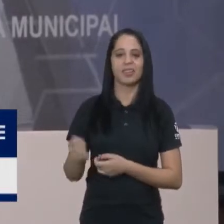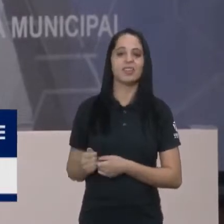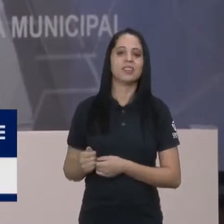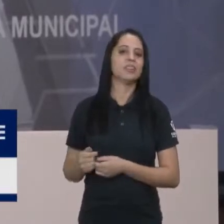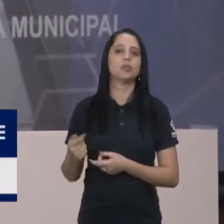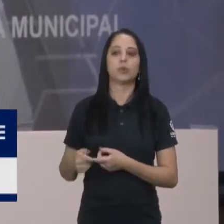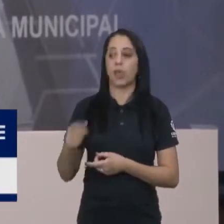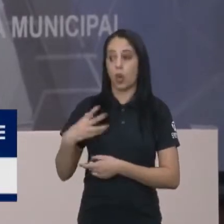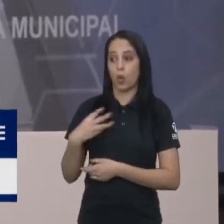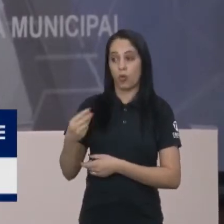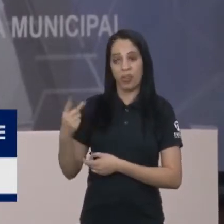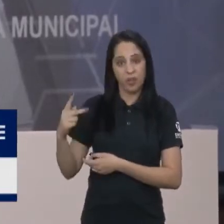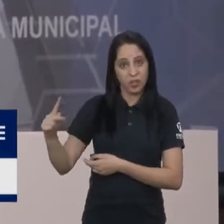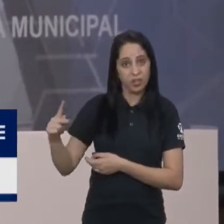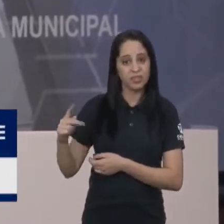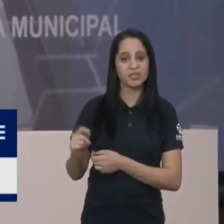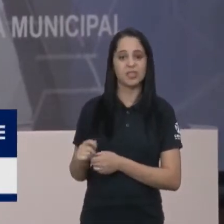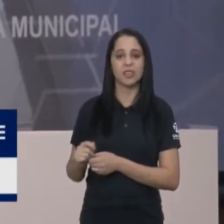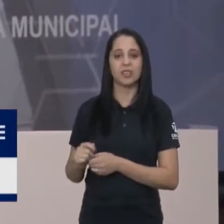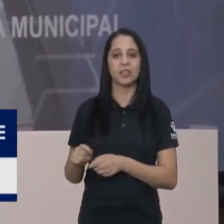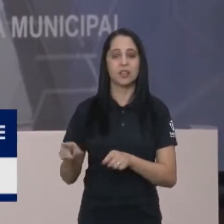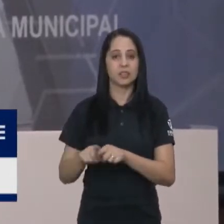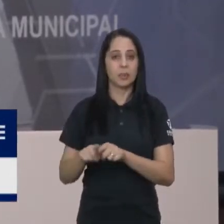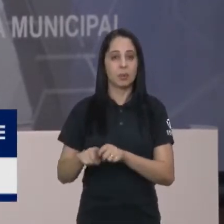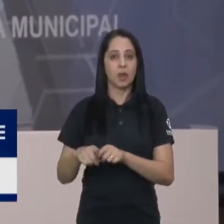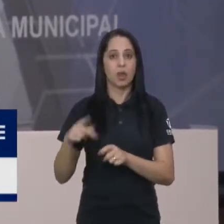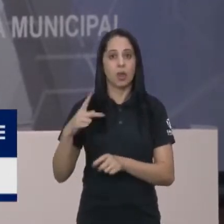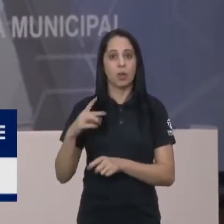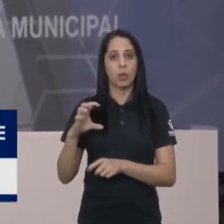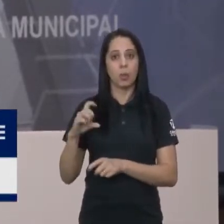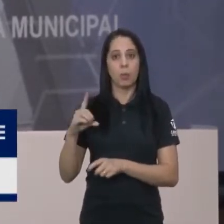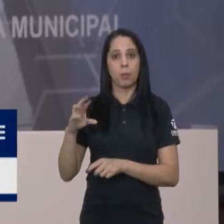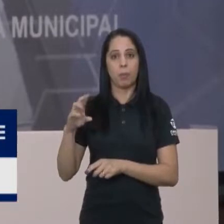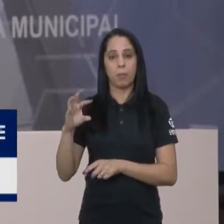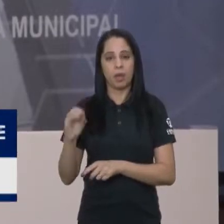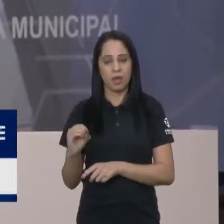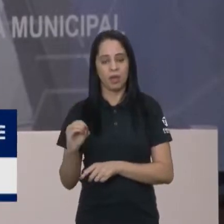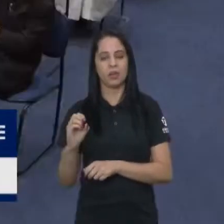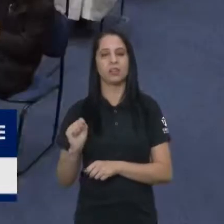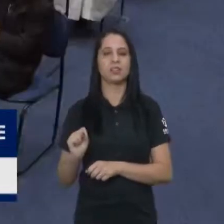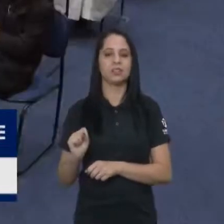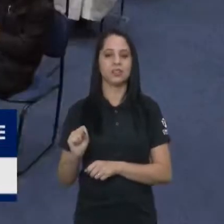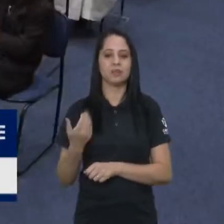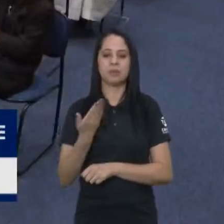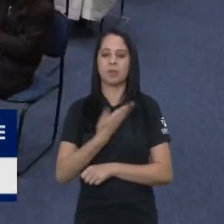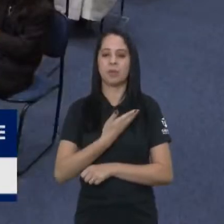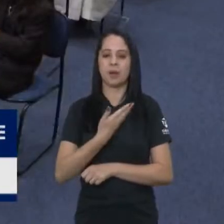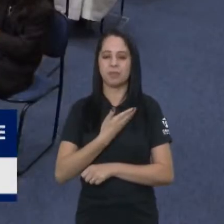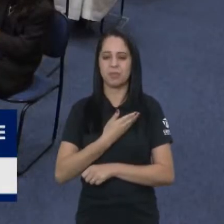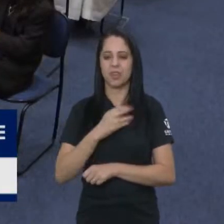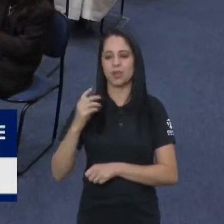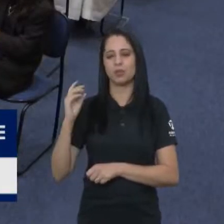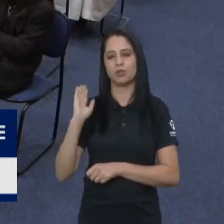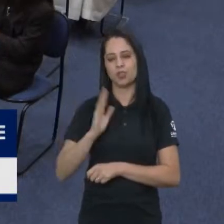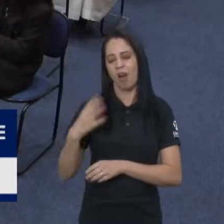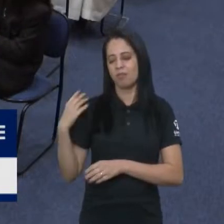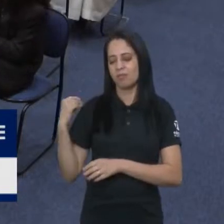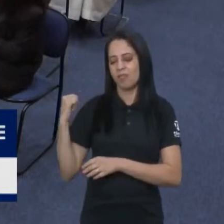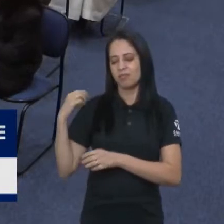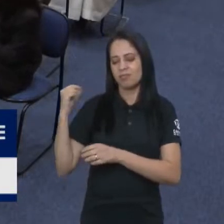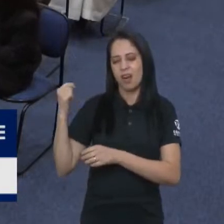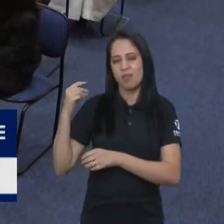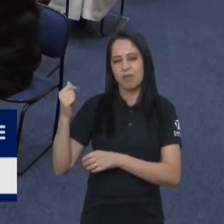seus filhos, hoje o Dr. Pedro, meu amigo de infância, que a gente tem uma história muito grande, muito bacana,